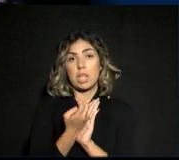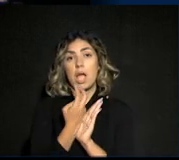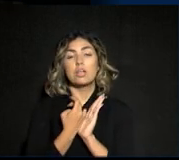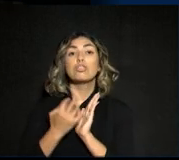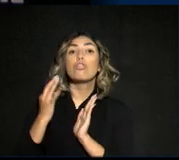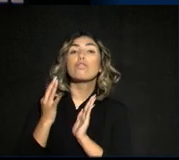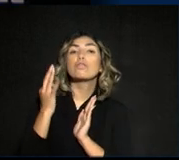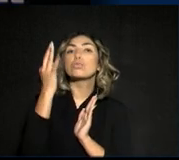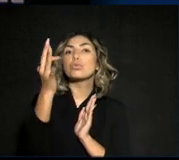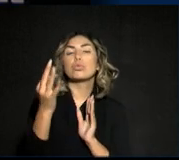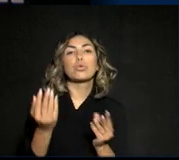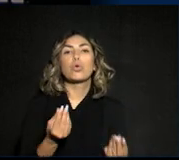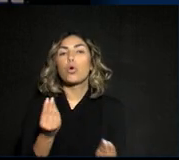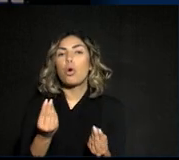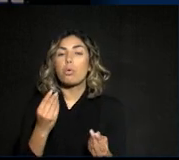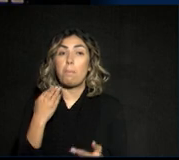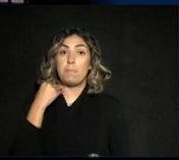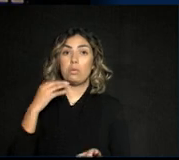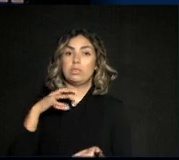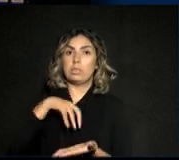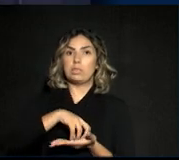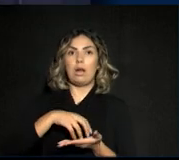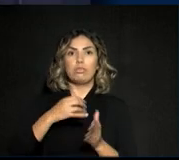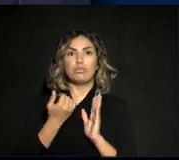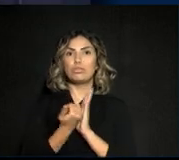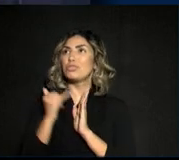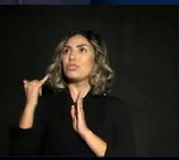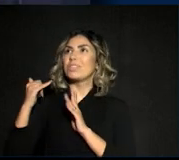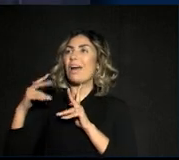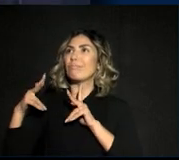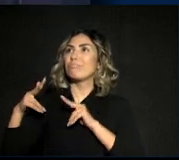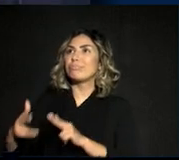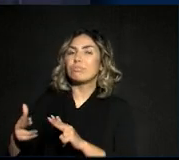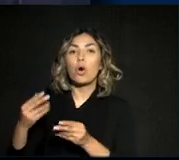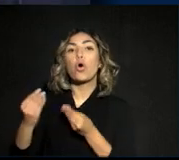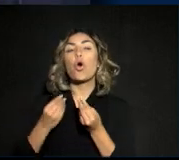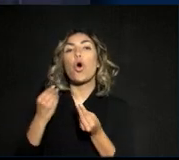na frente, uma vez que o Banco Central começar a cortar os juros?